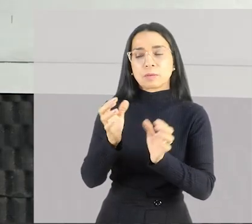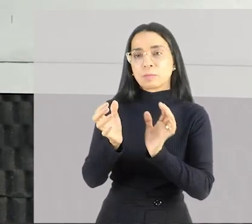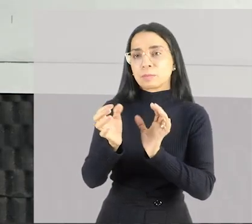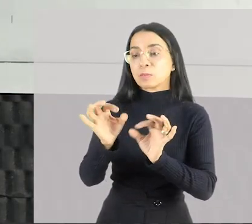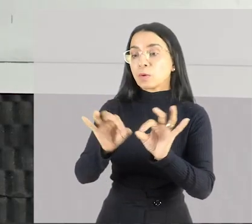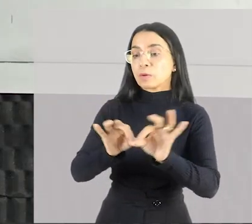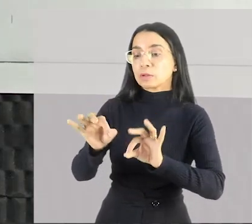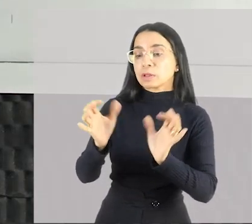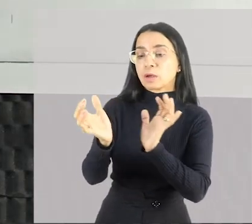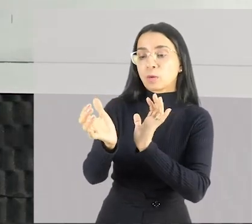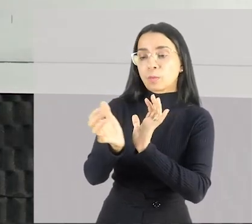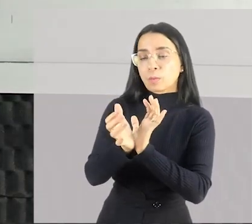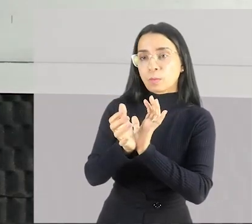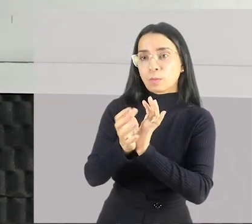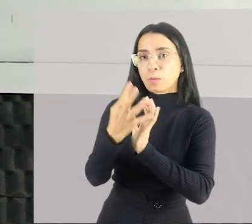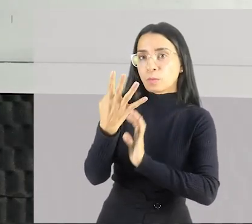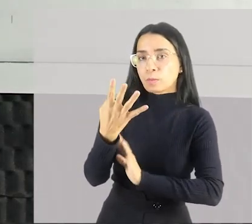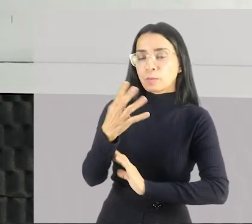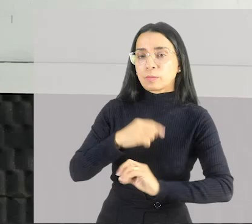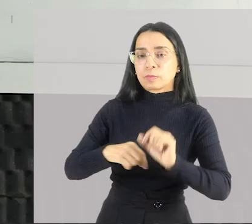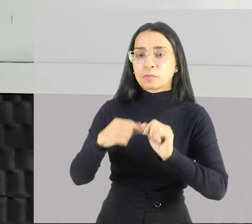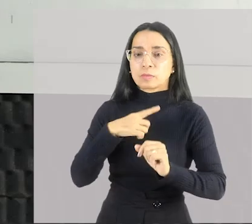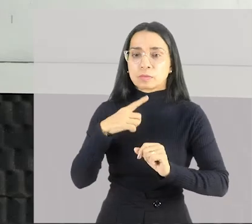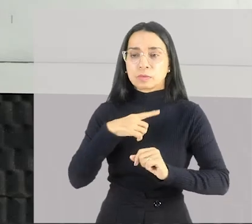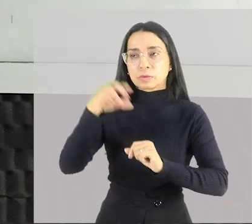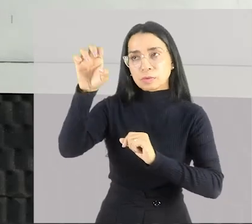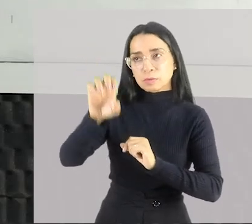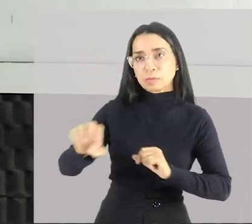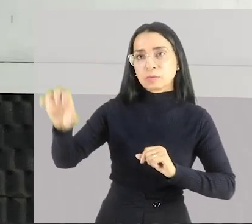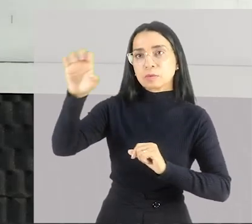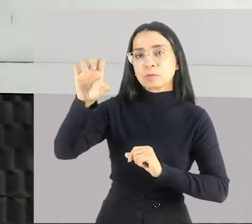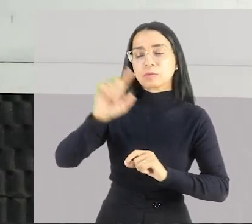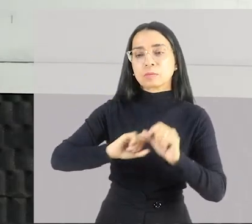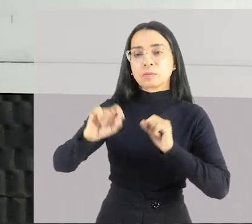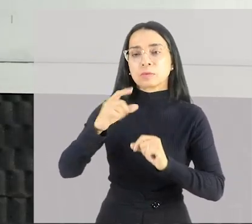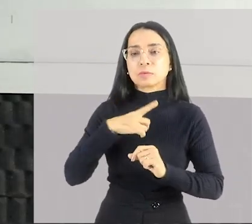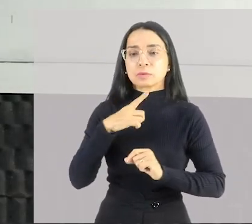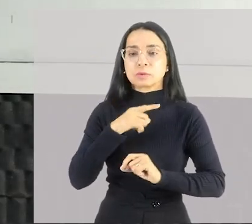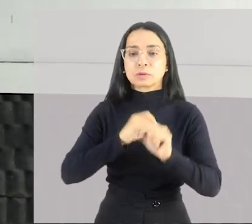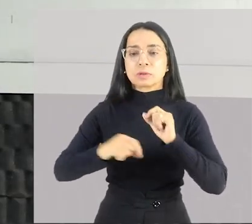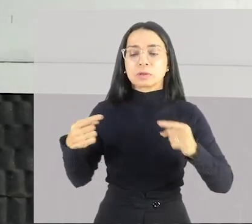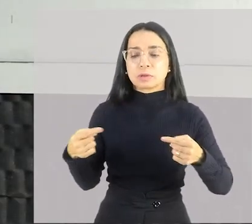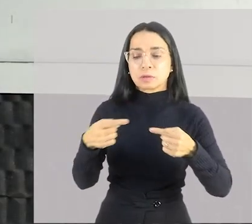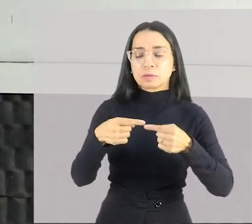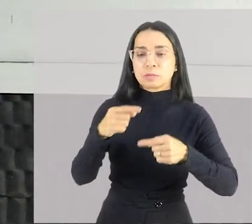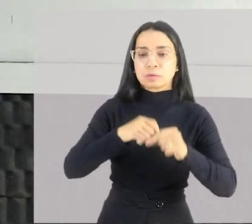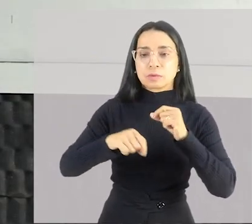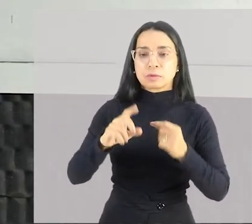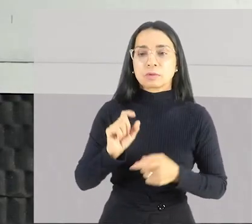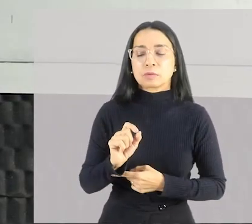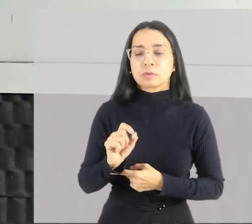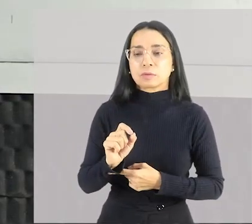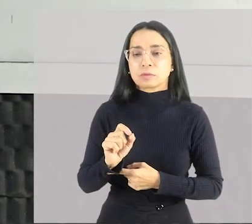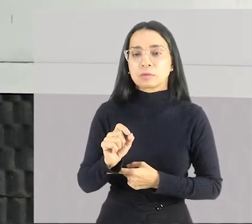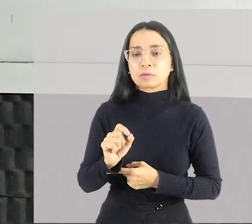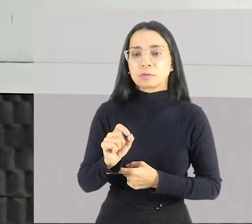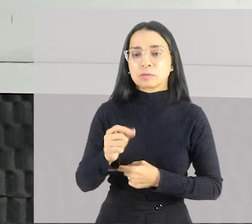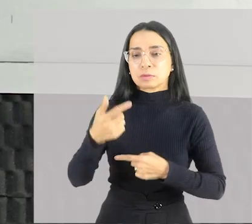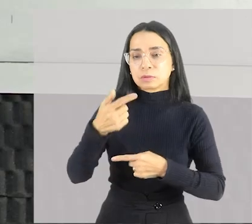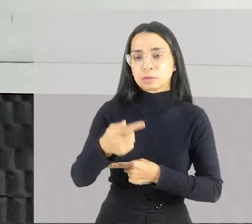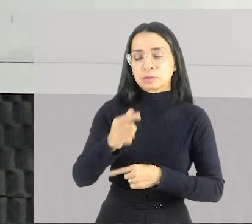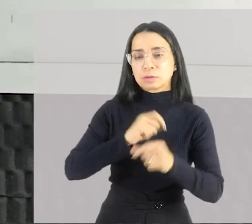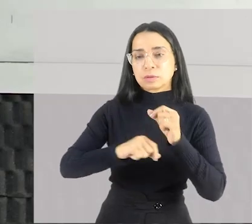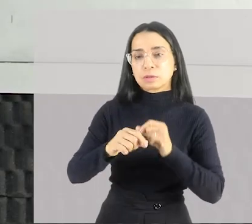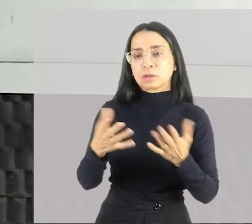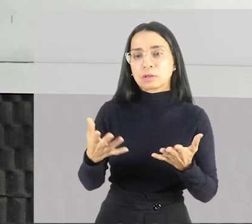grupos certo só que você também tem os europeus que você tem combina também é uma combinação de sete